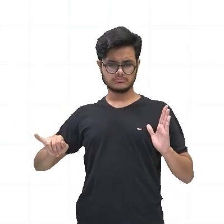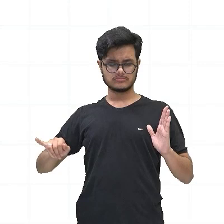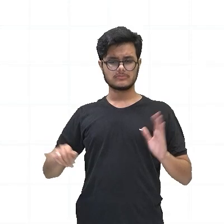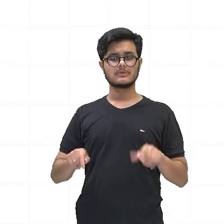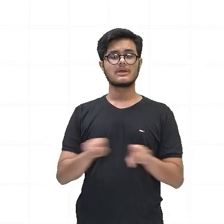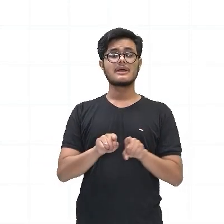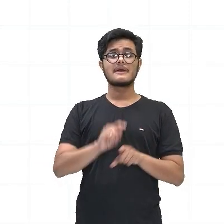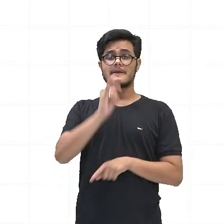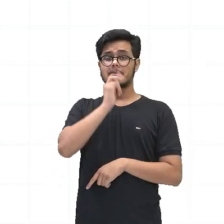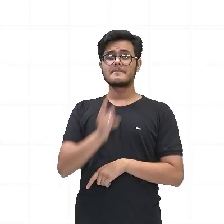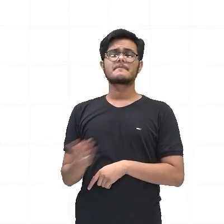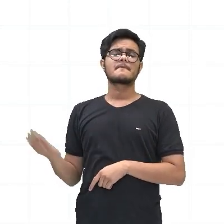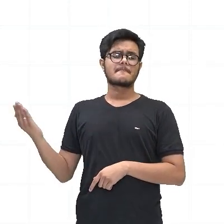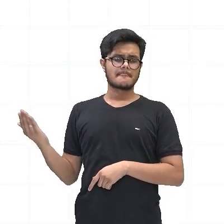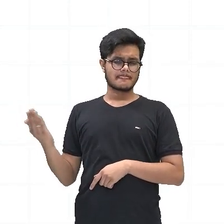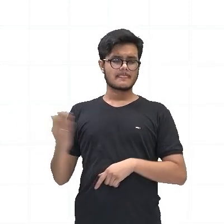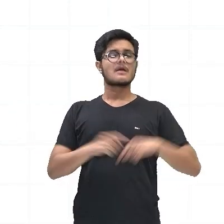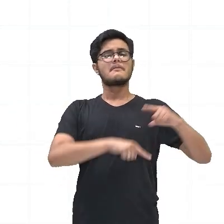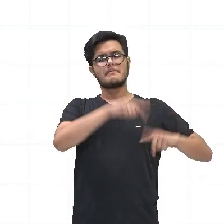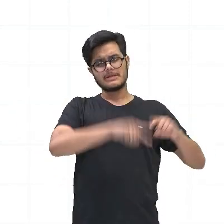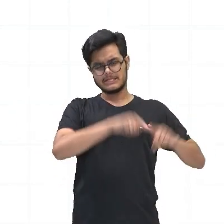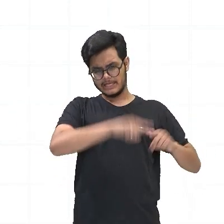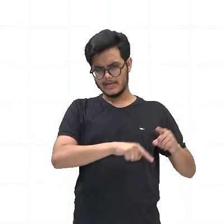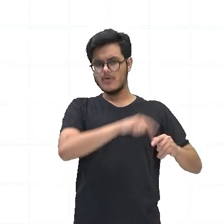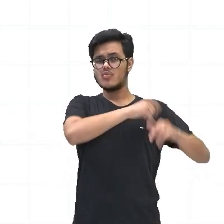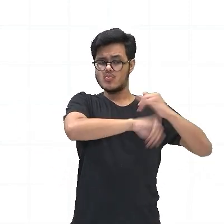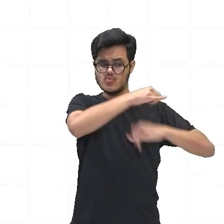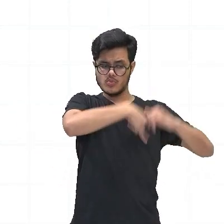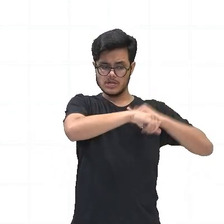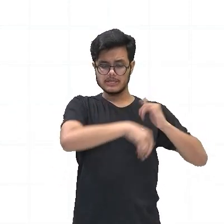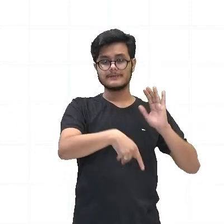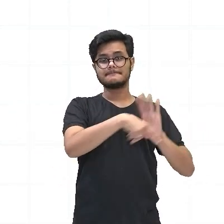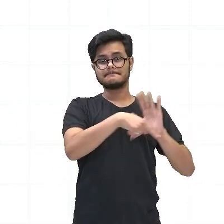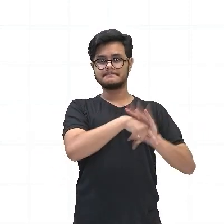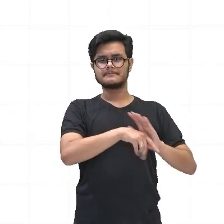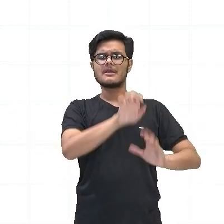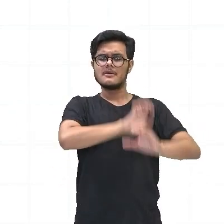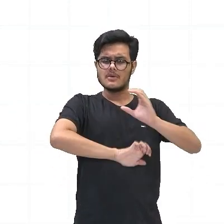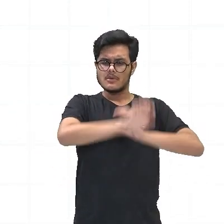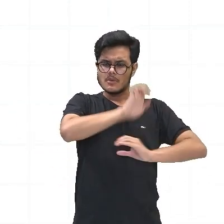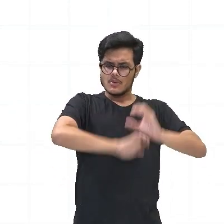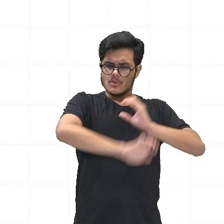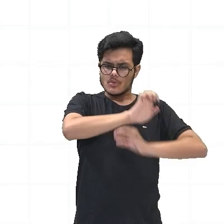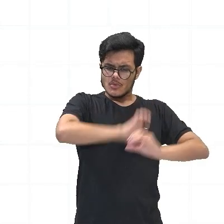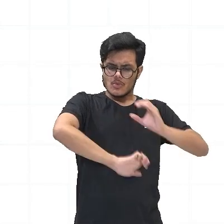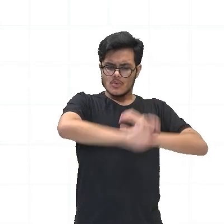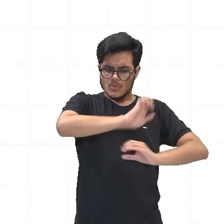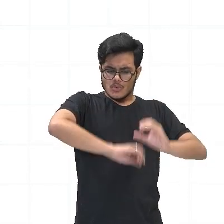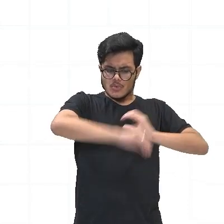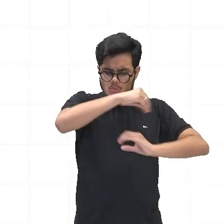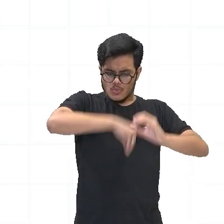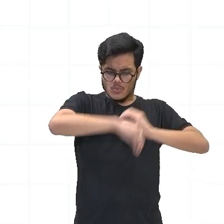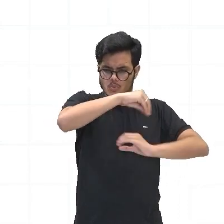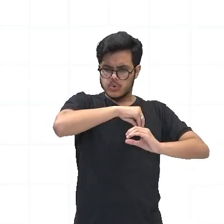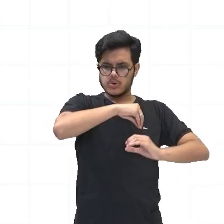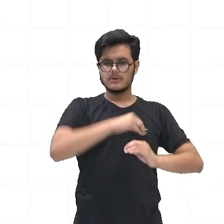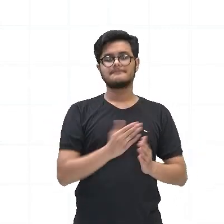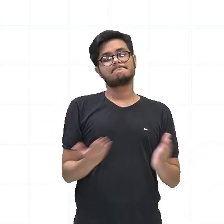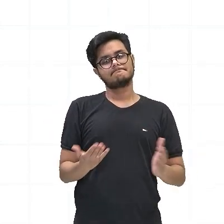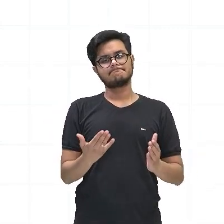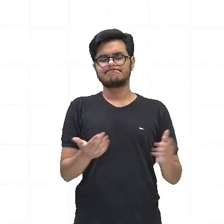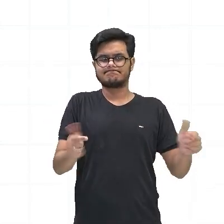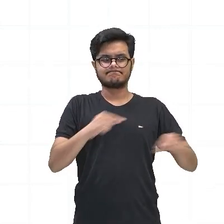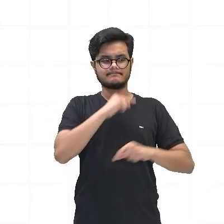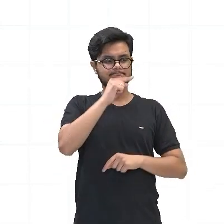como exemplo as baterias, né? Elas são sempre os mesmos elétrons que estão circulando dentro delas. Se não fosse assim, elas não